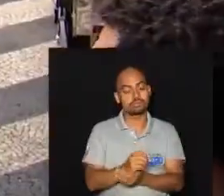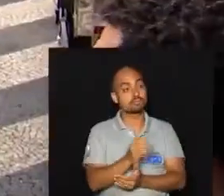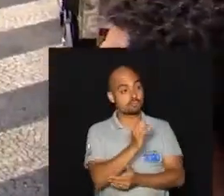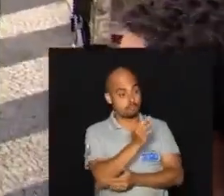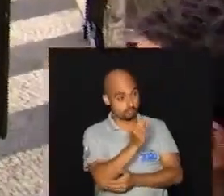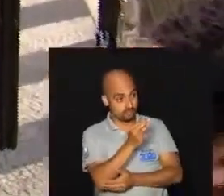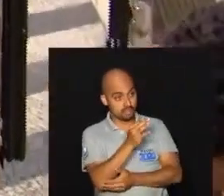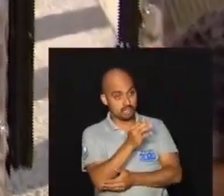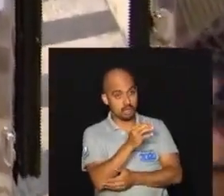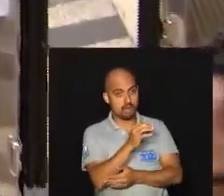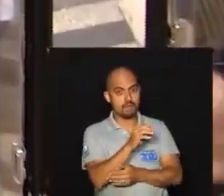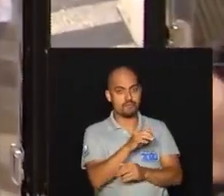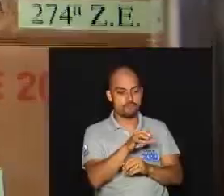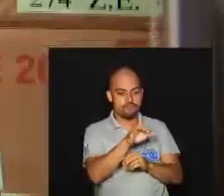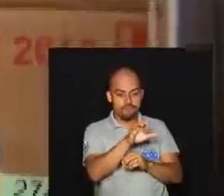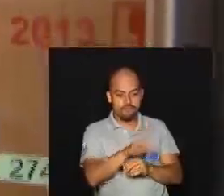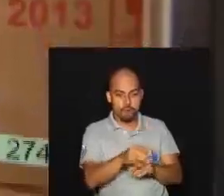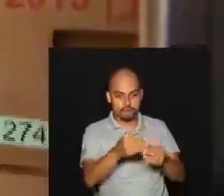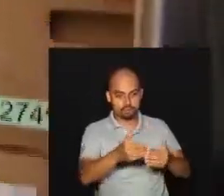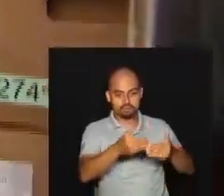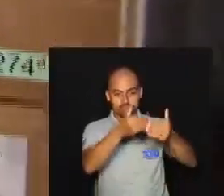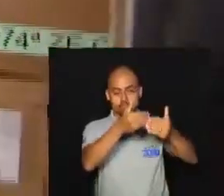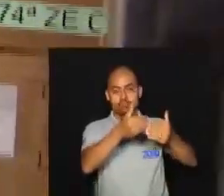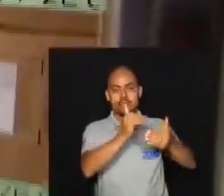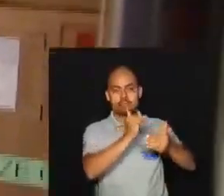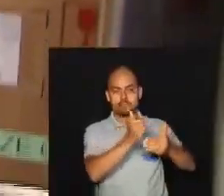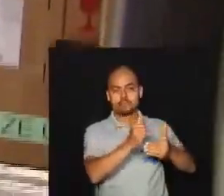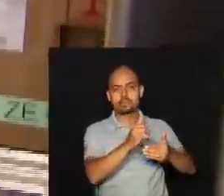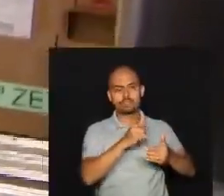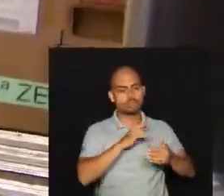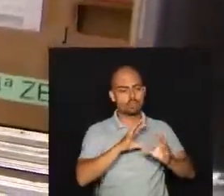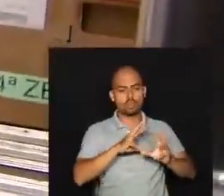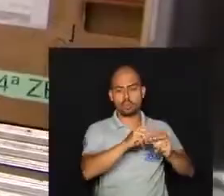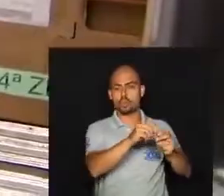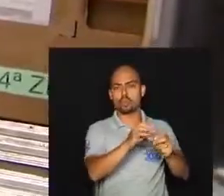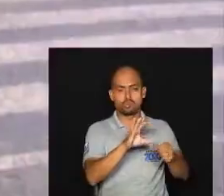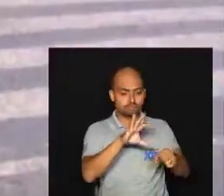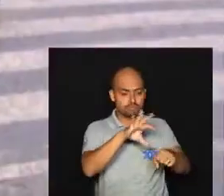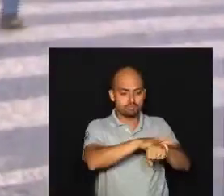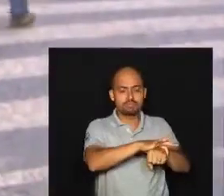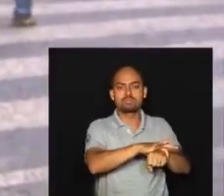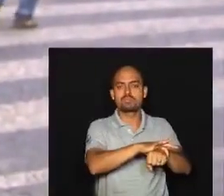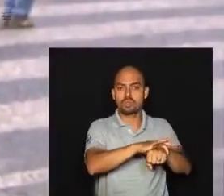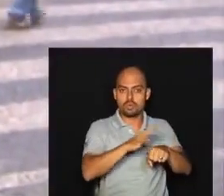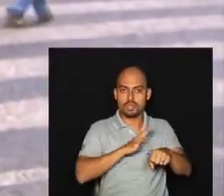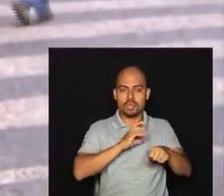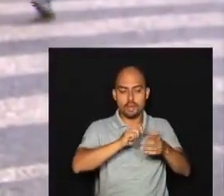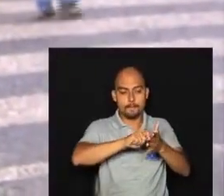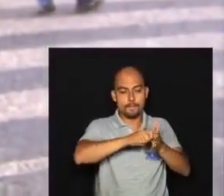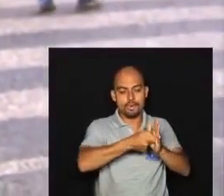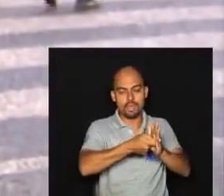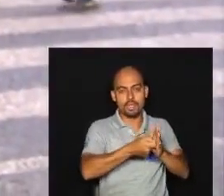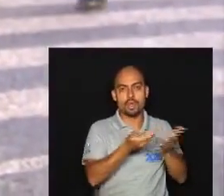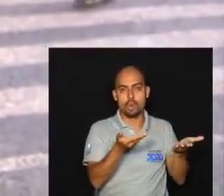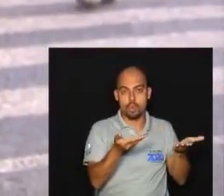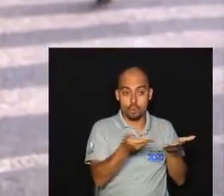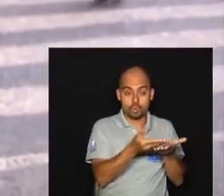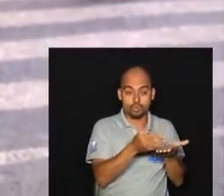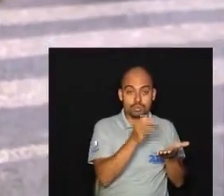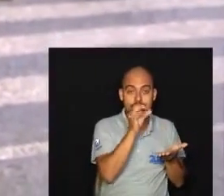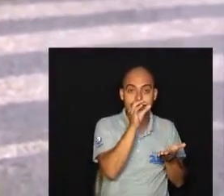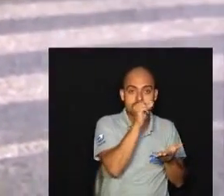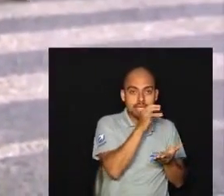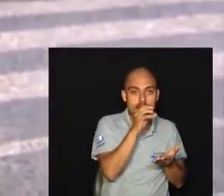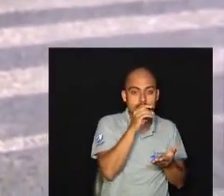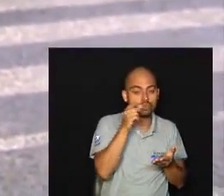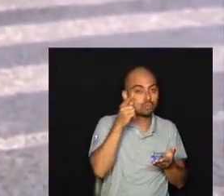perfeito. Todas as urnas elas ficam acondicionadas aqui, lacradas, seguras dentro do Palácio da Justiça, e elas só saem hoje, sábado, que